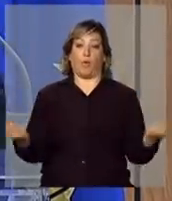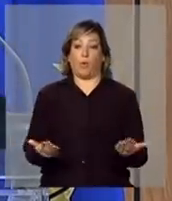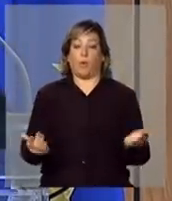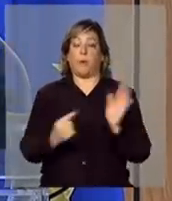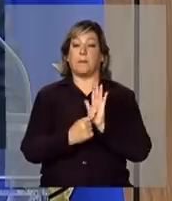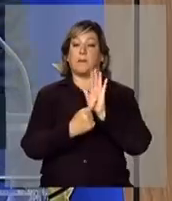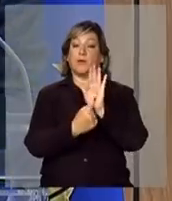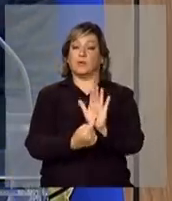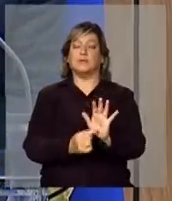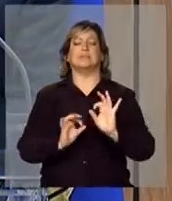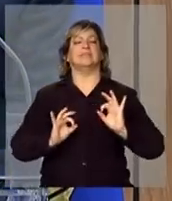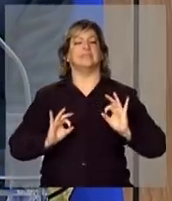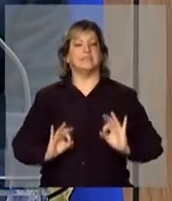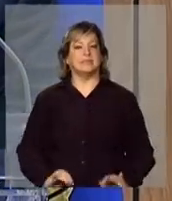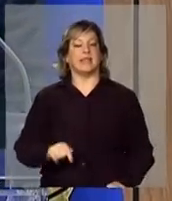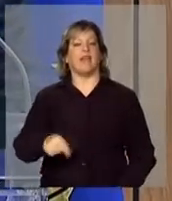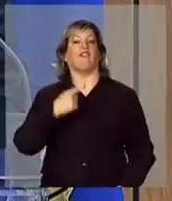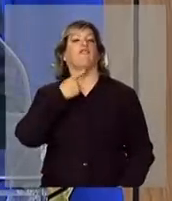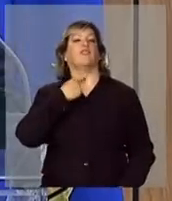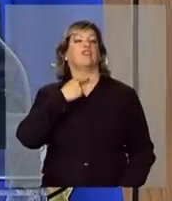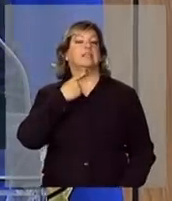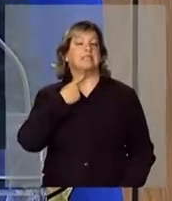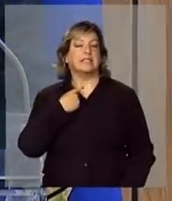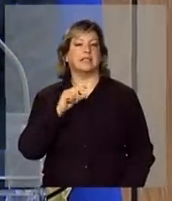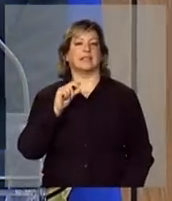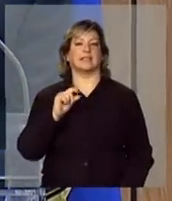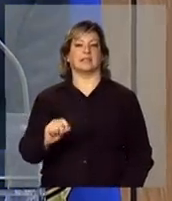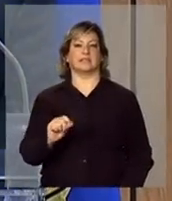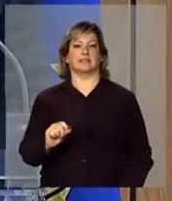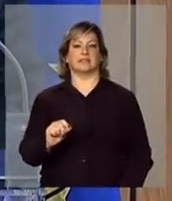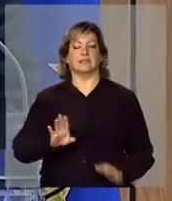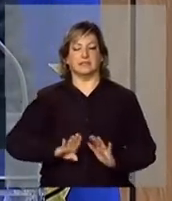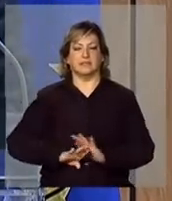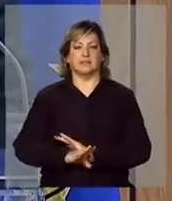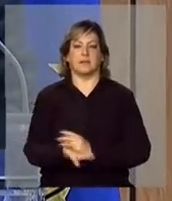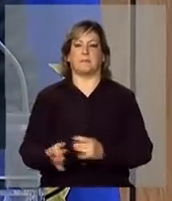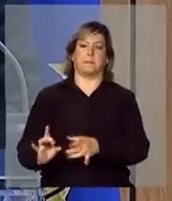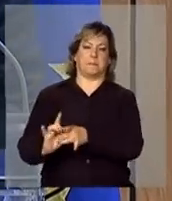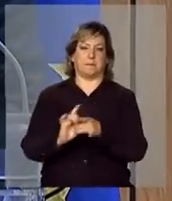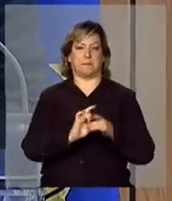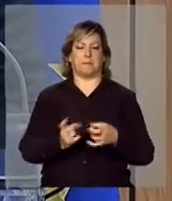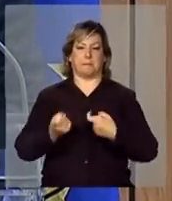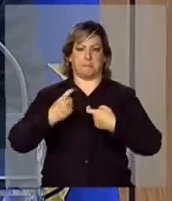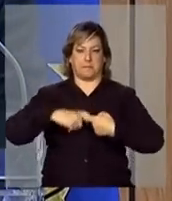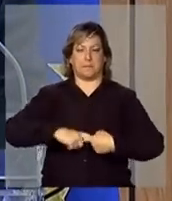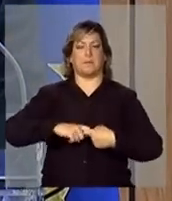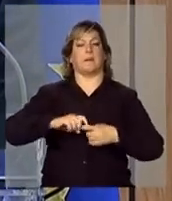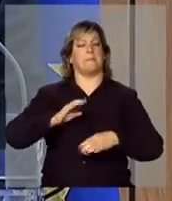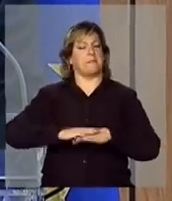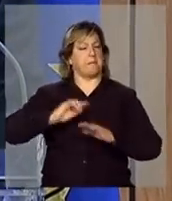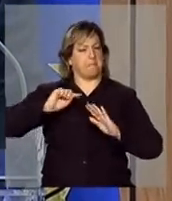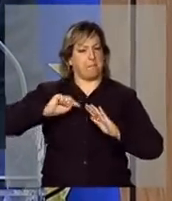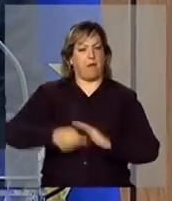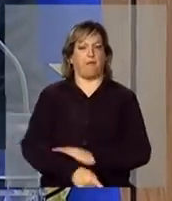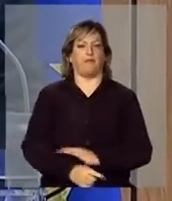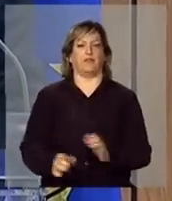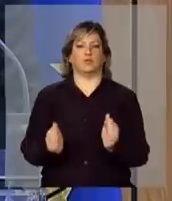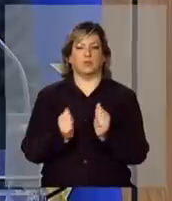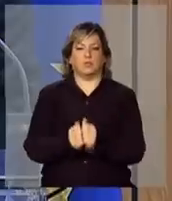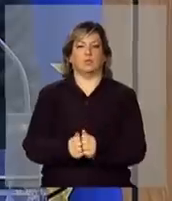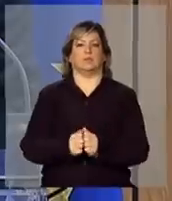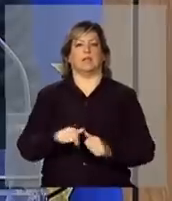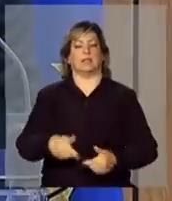refletiu precisamente esta vontade de sermos parceiros ainda mais próximos